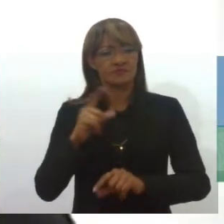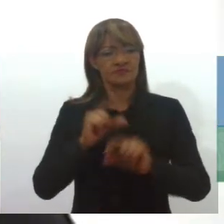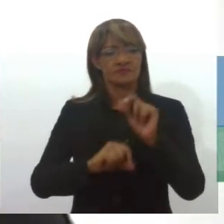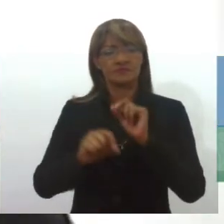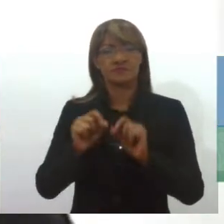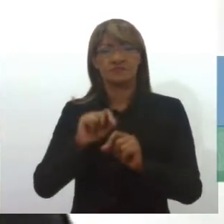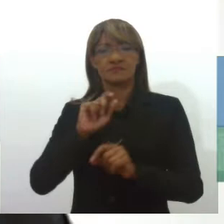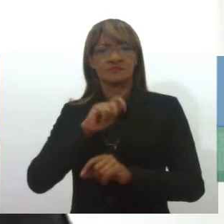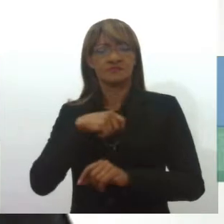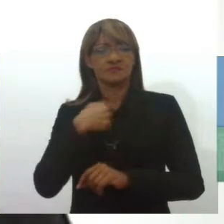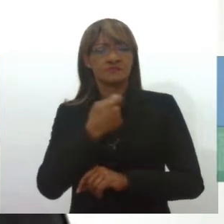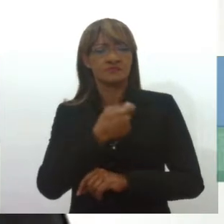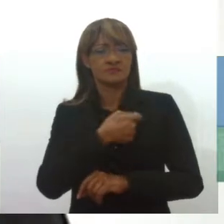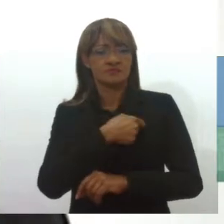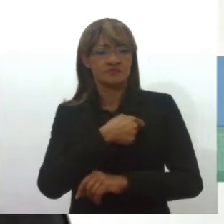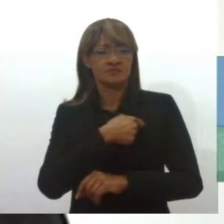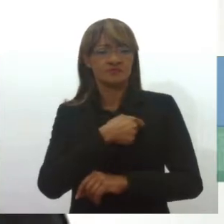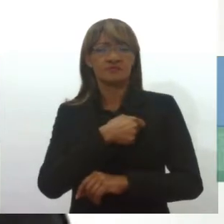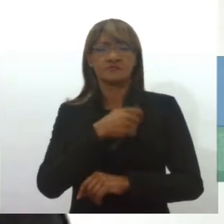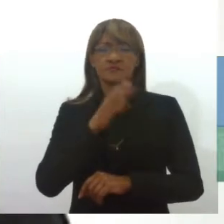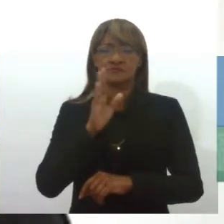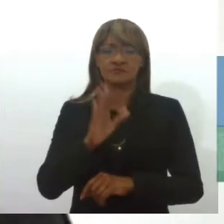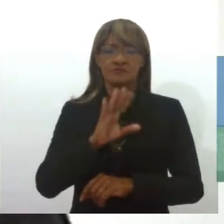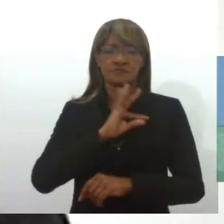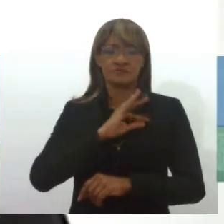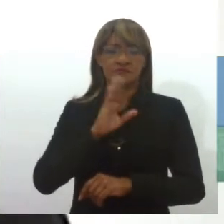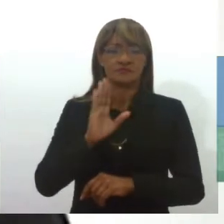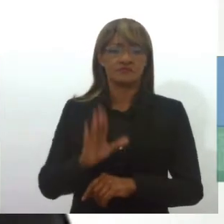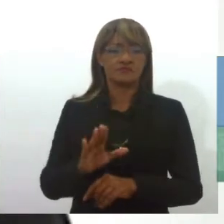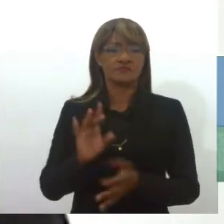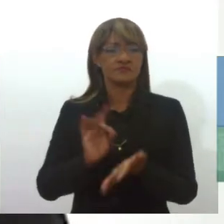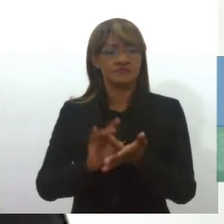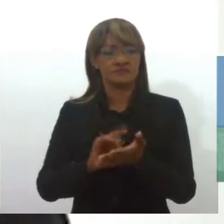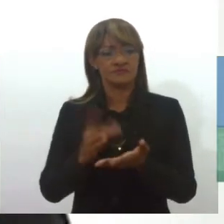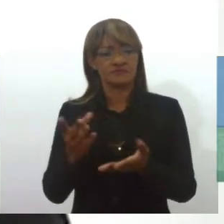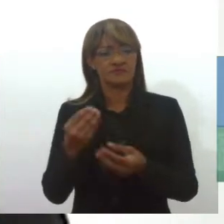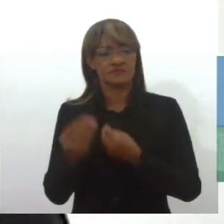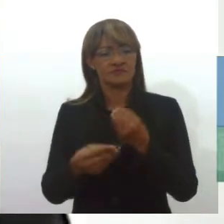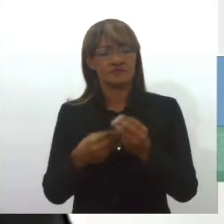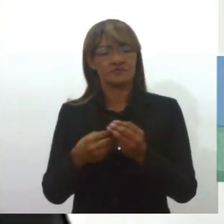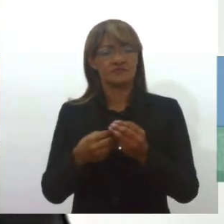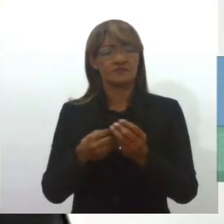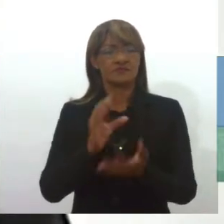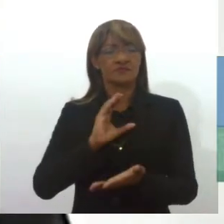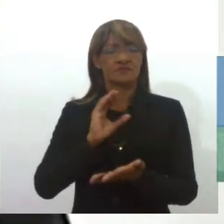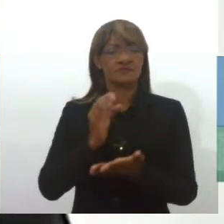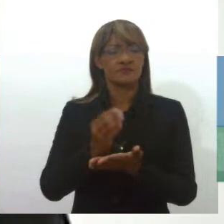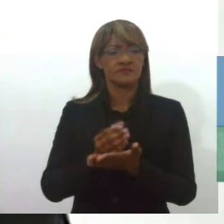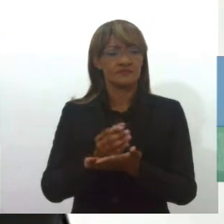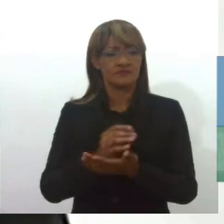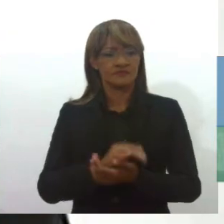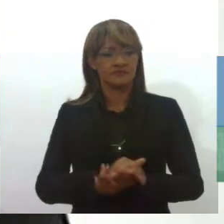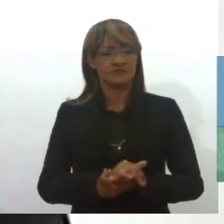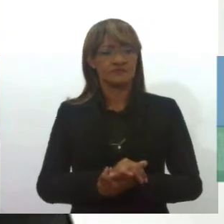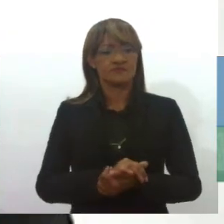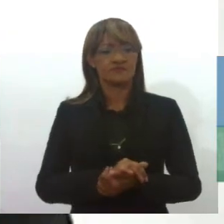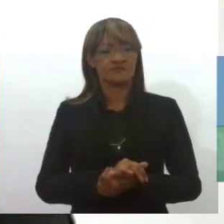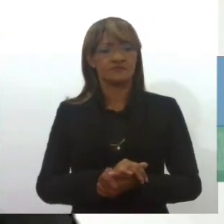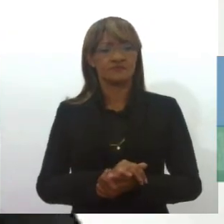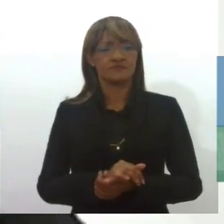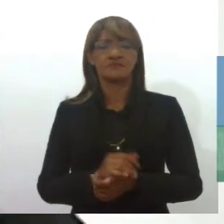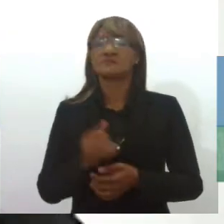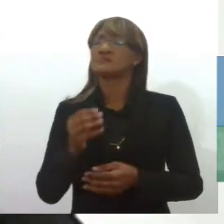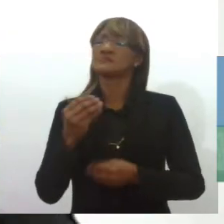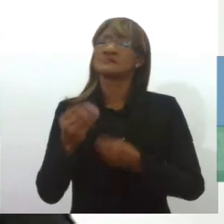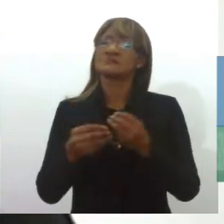polícia, em virtude justamente do aspecto criminológico desse tipo de crime, que trata de, além do ambiente de